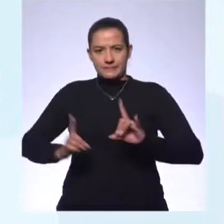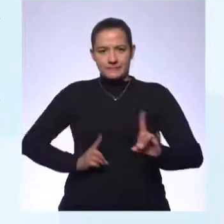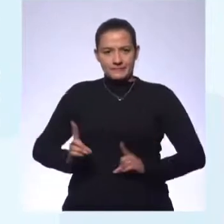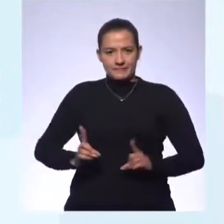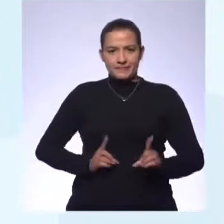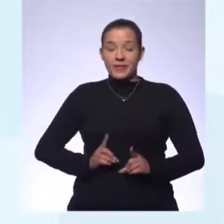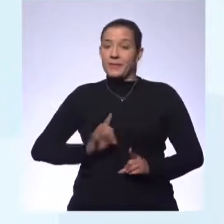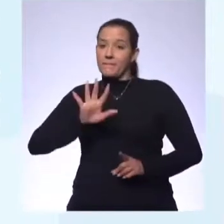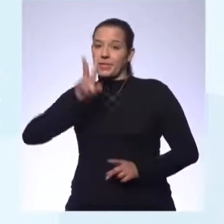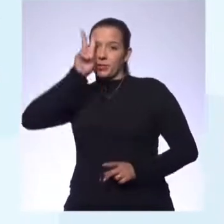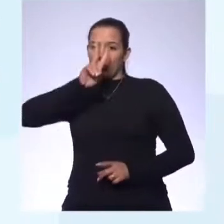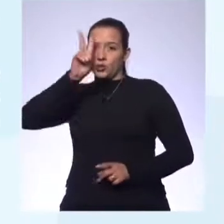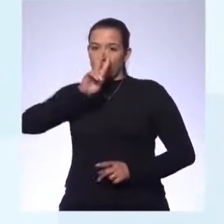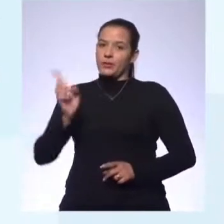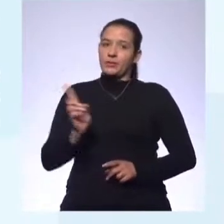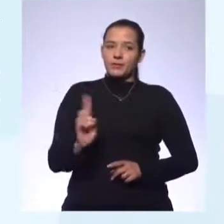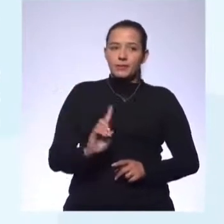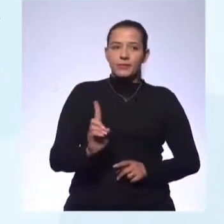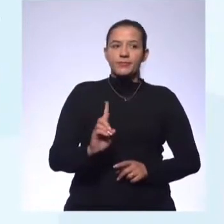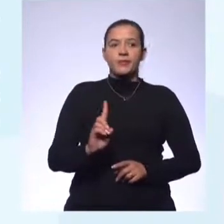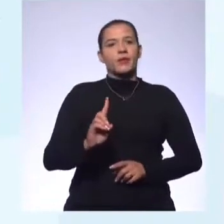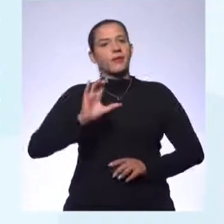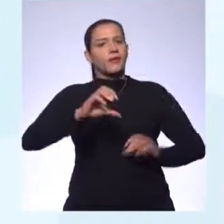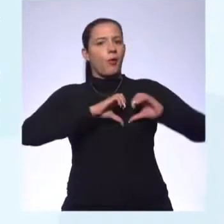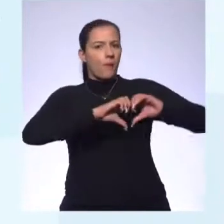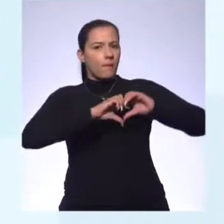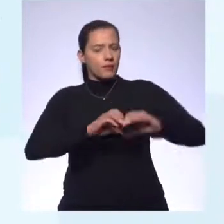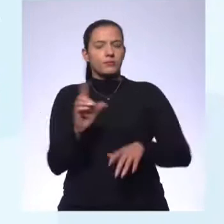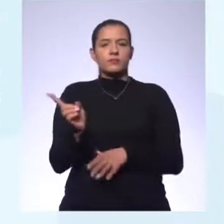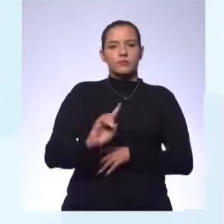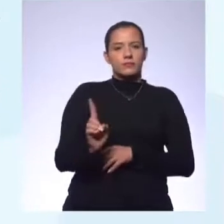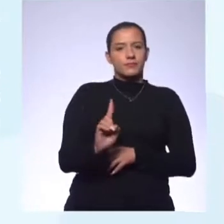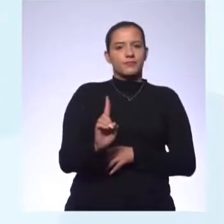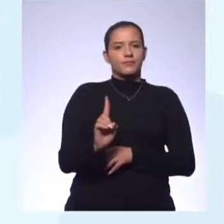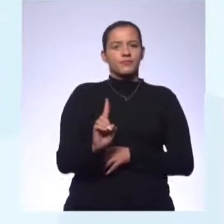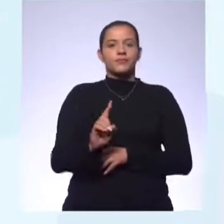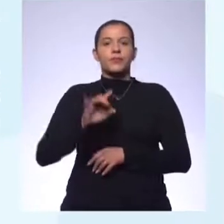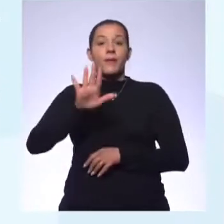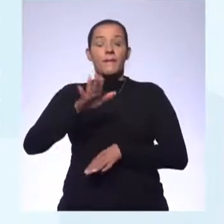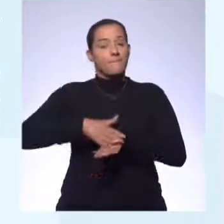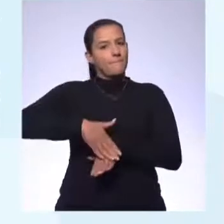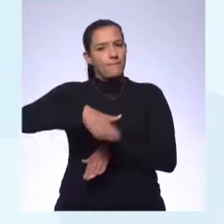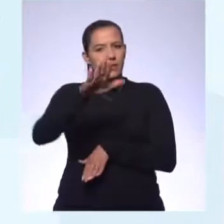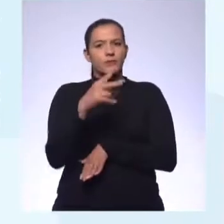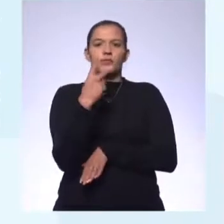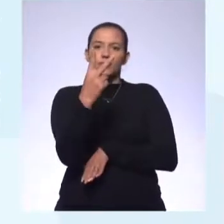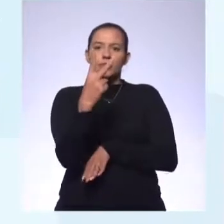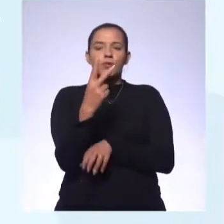é uma história, e não um romance. Há